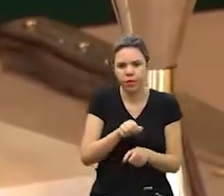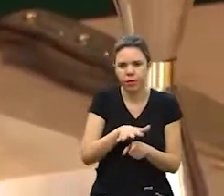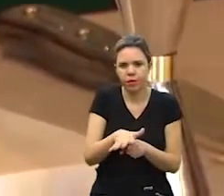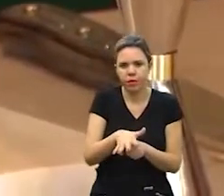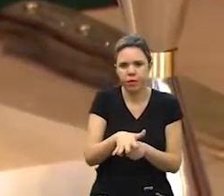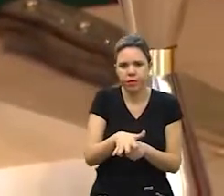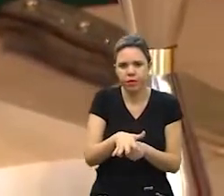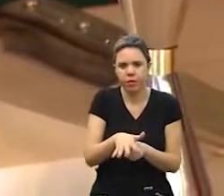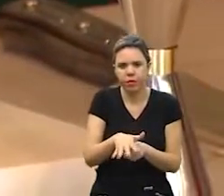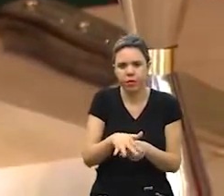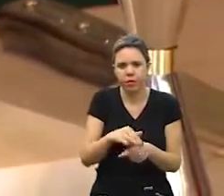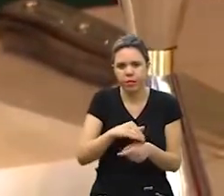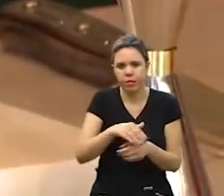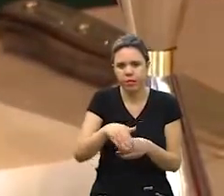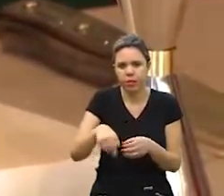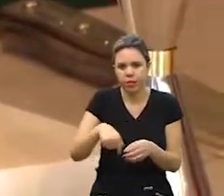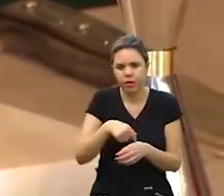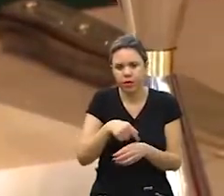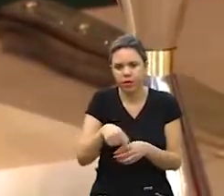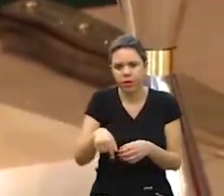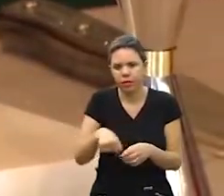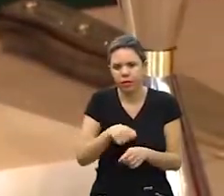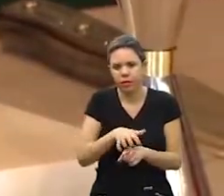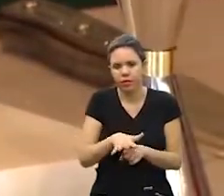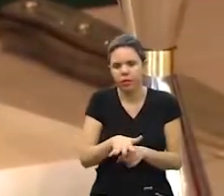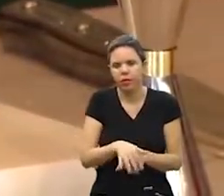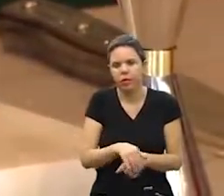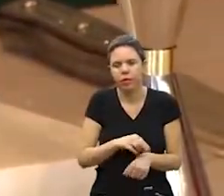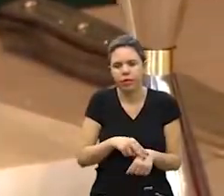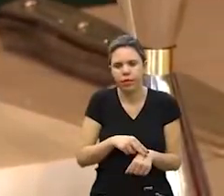E por fim, o ramo de alecrim.